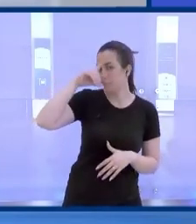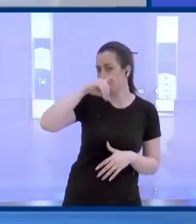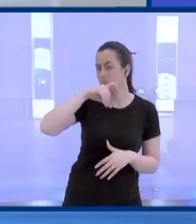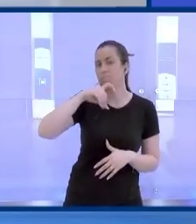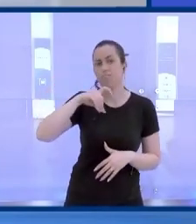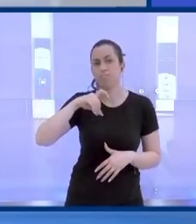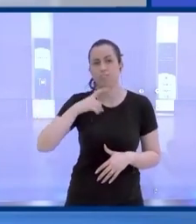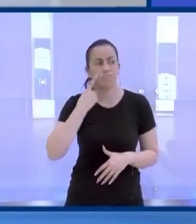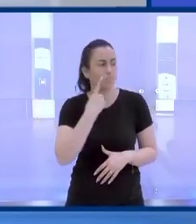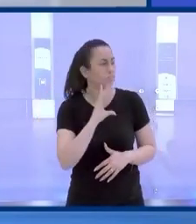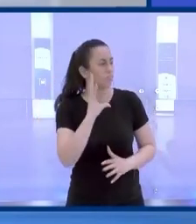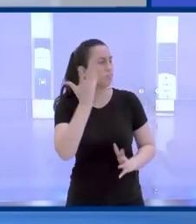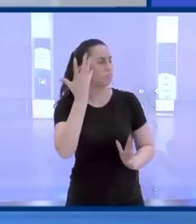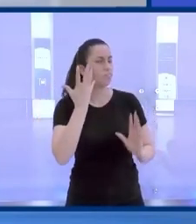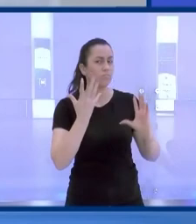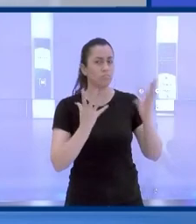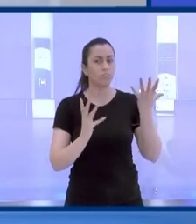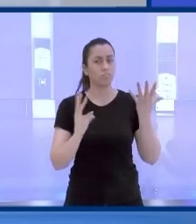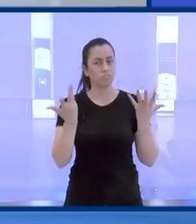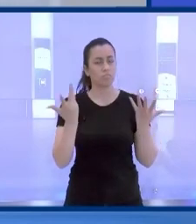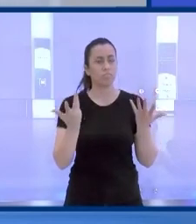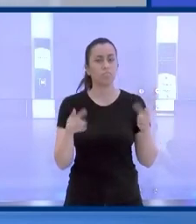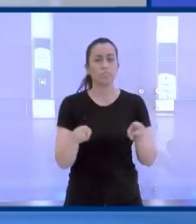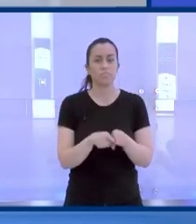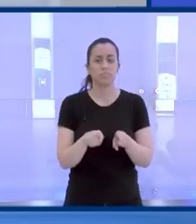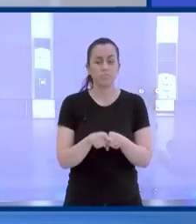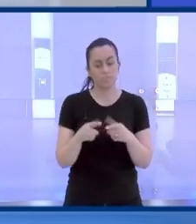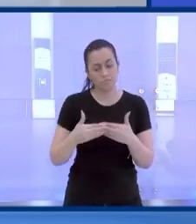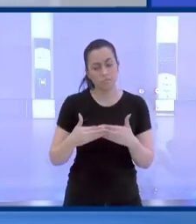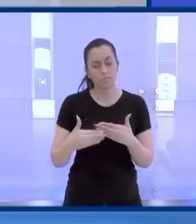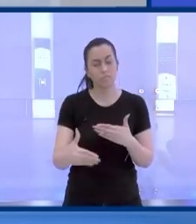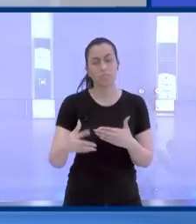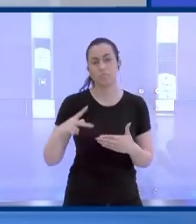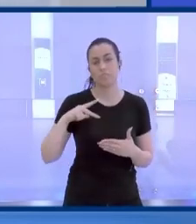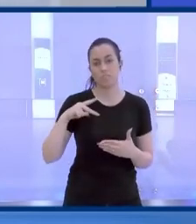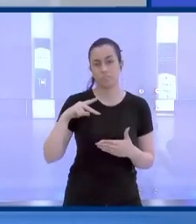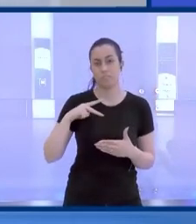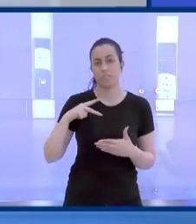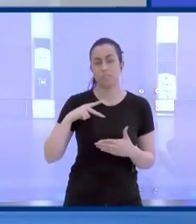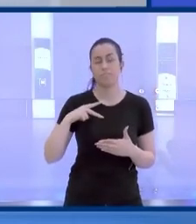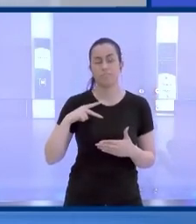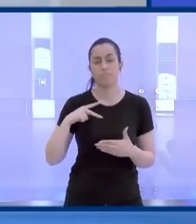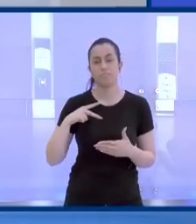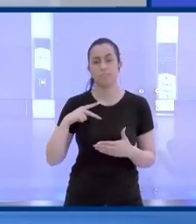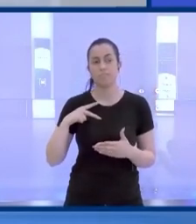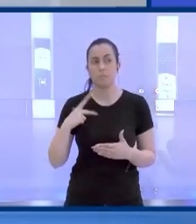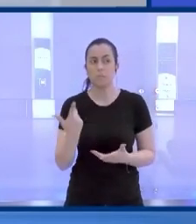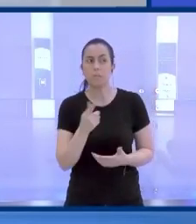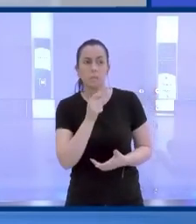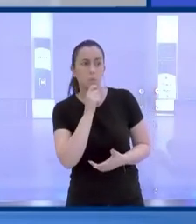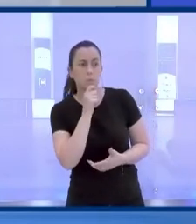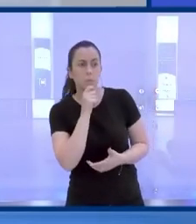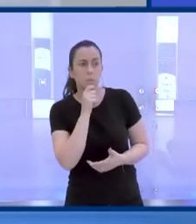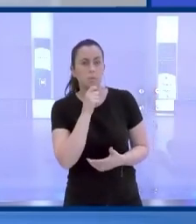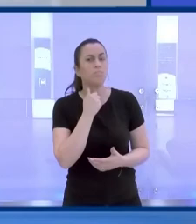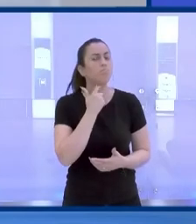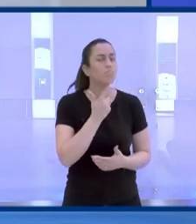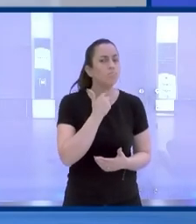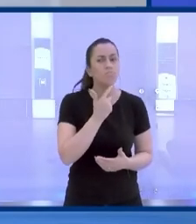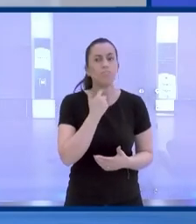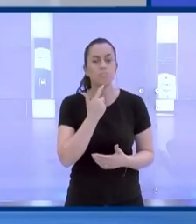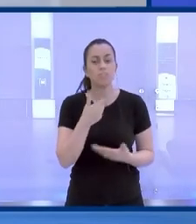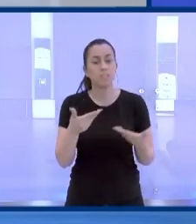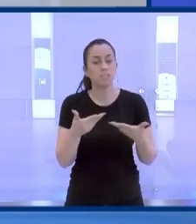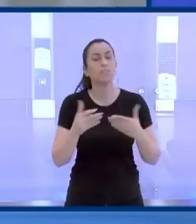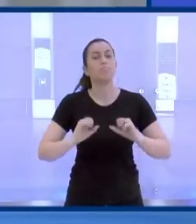o cenário econômico ou que uma iniciativa privada incipiente ainda não apresentava fôlego e capacidade para empreender,